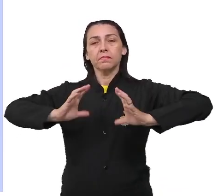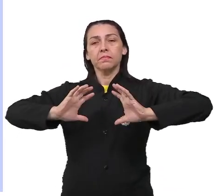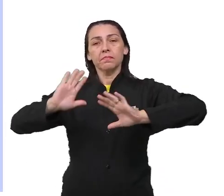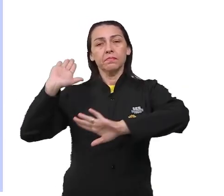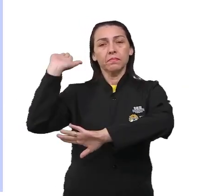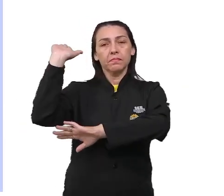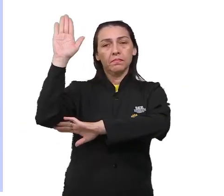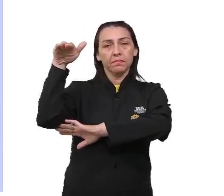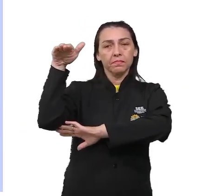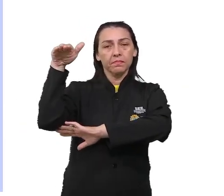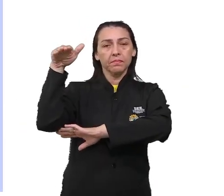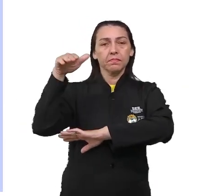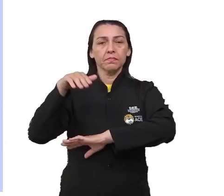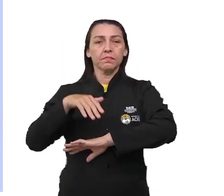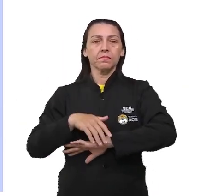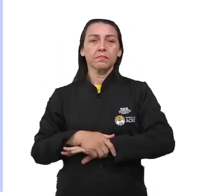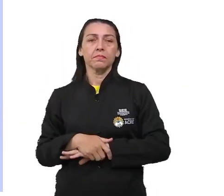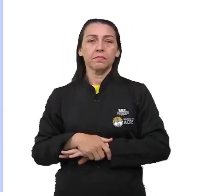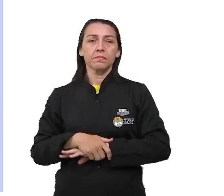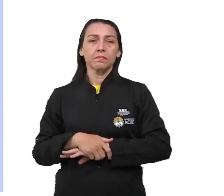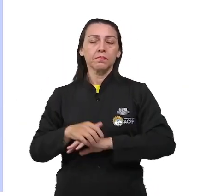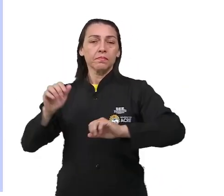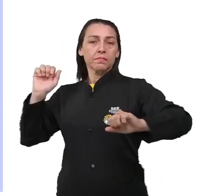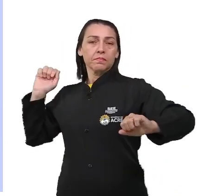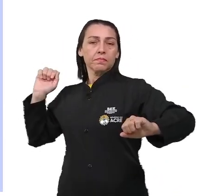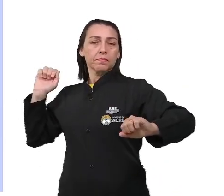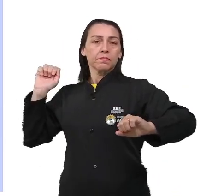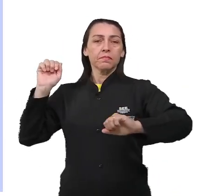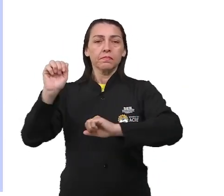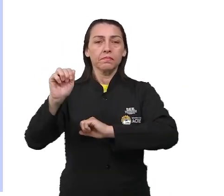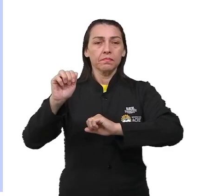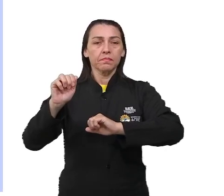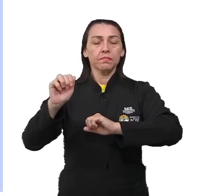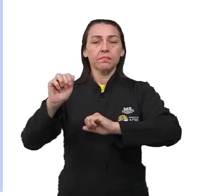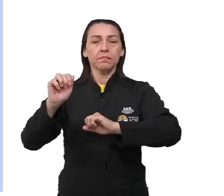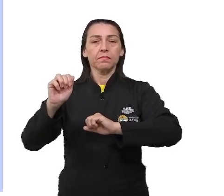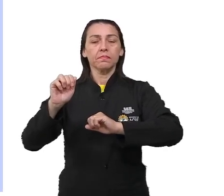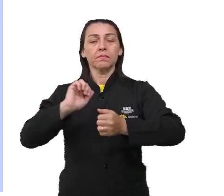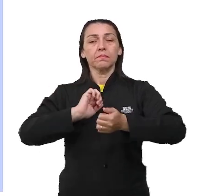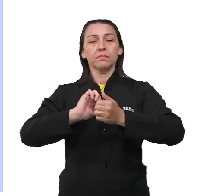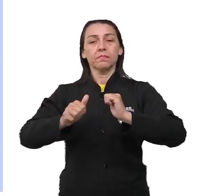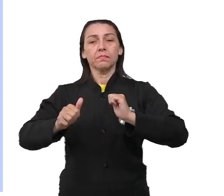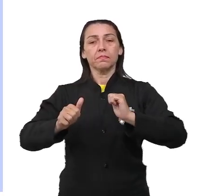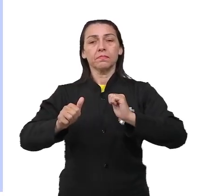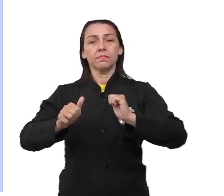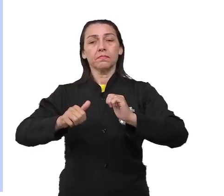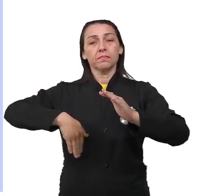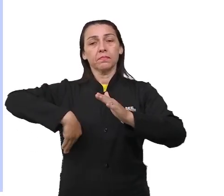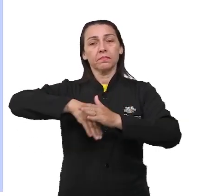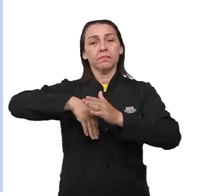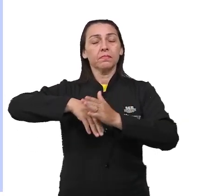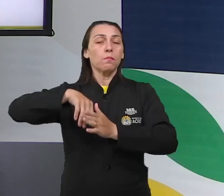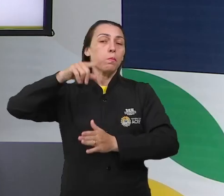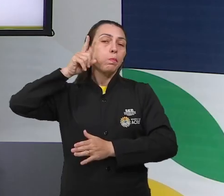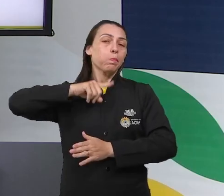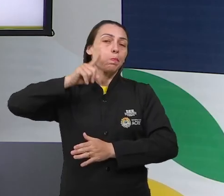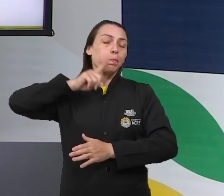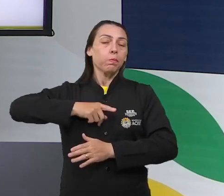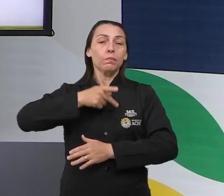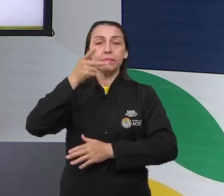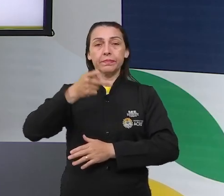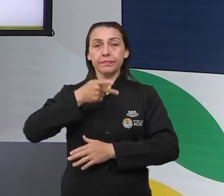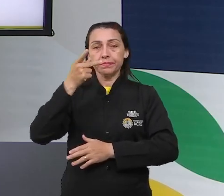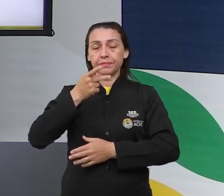Voleibol, voleibol. E o American Football, que é o futebol americano. Nós vamos falar,